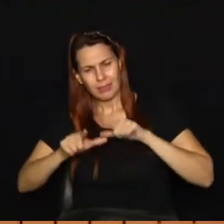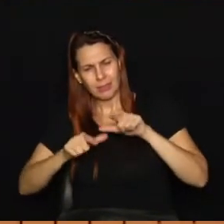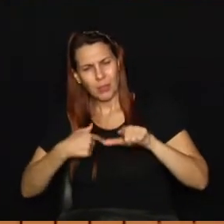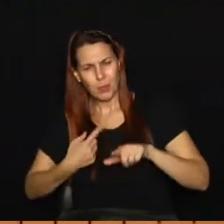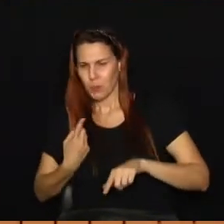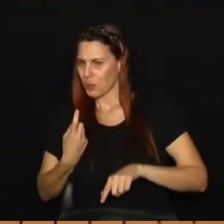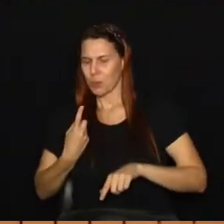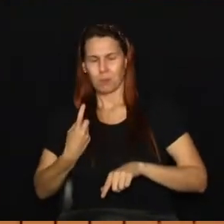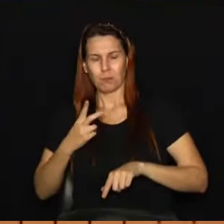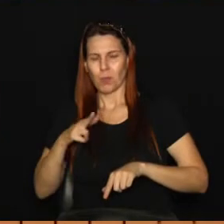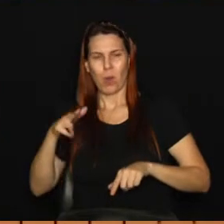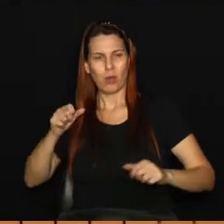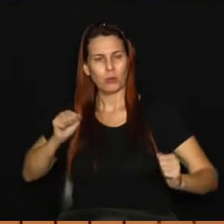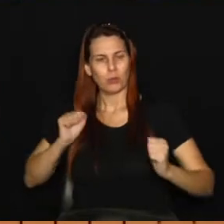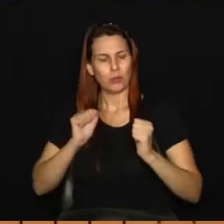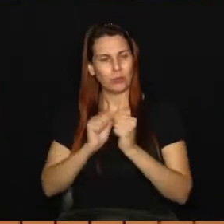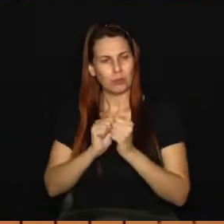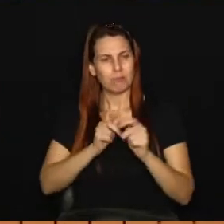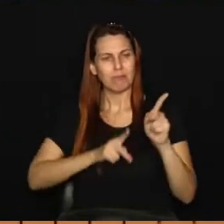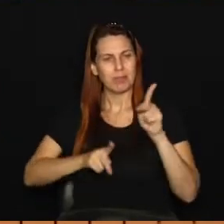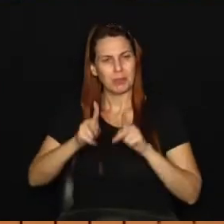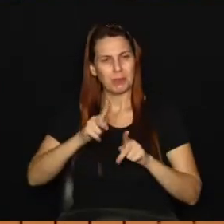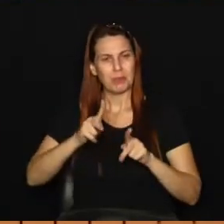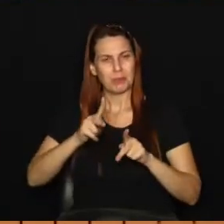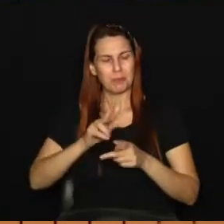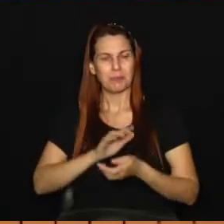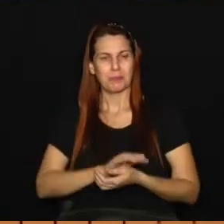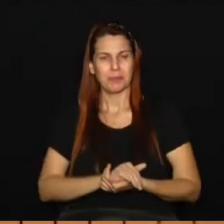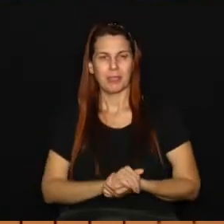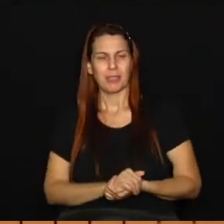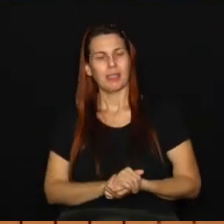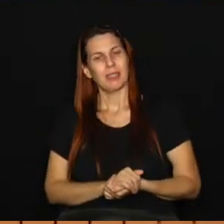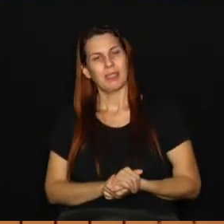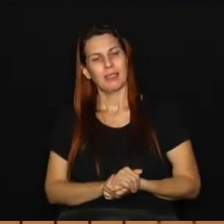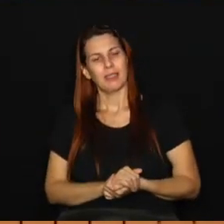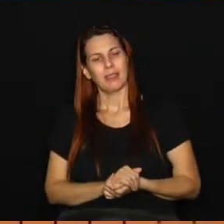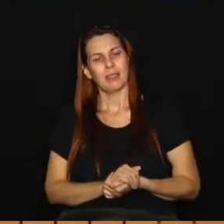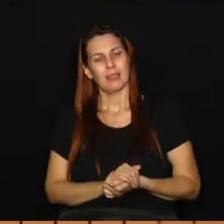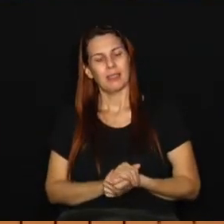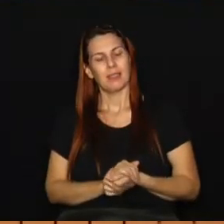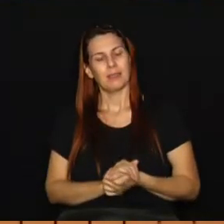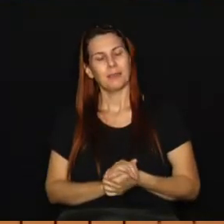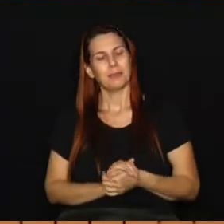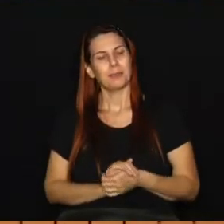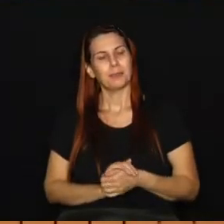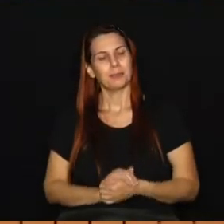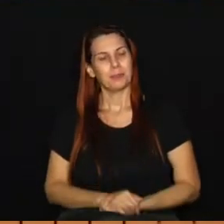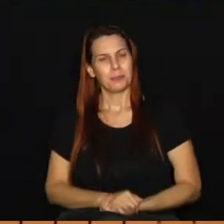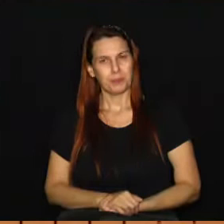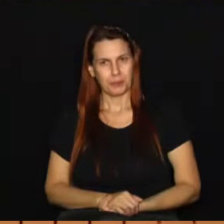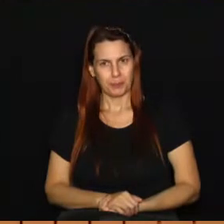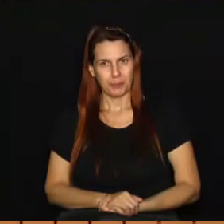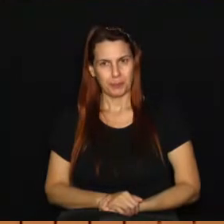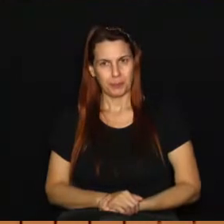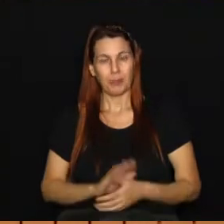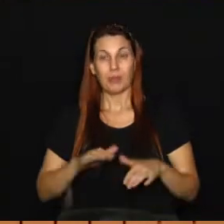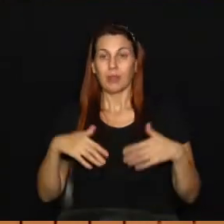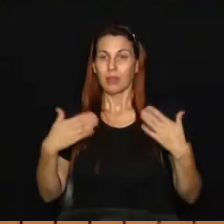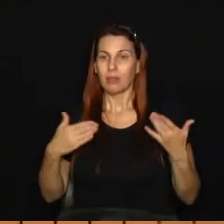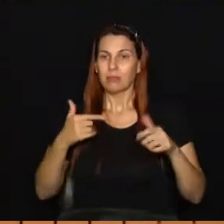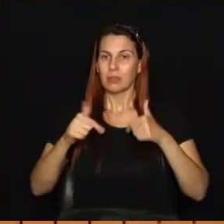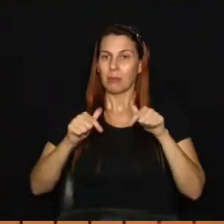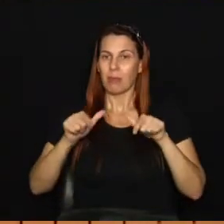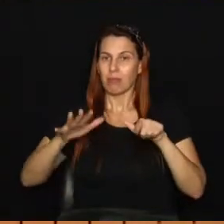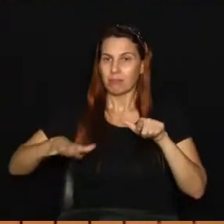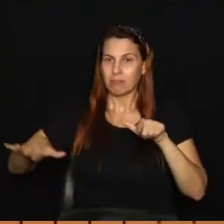a gente faz com o povo, né? Então, naquela realidade, naquele